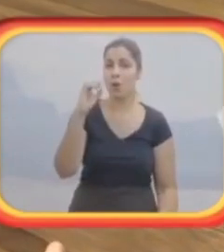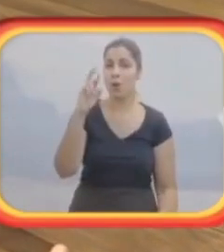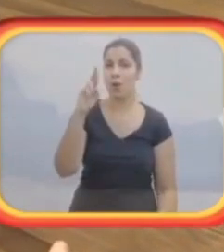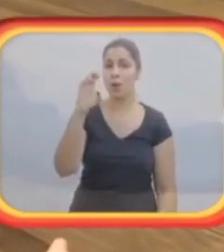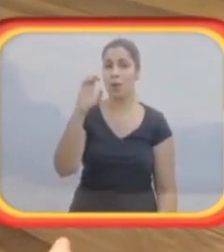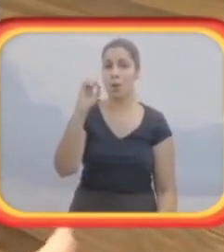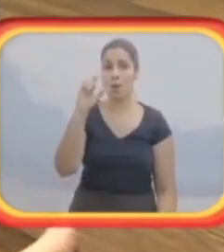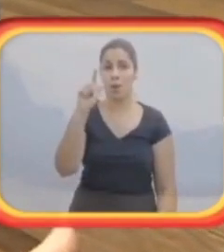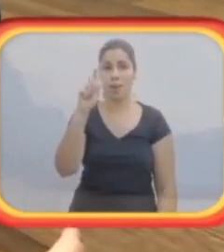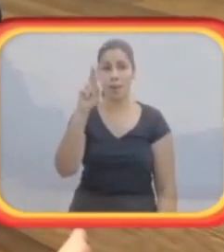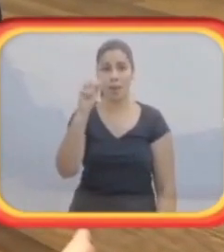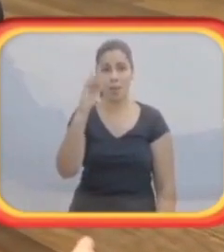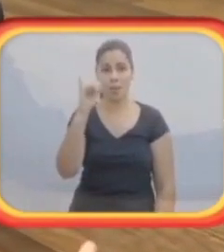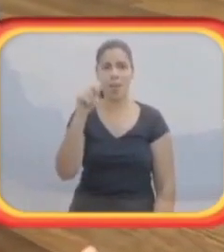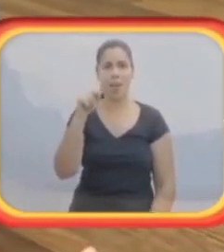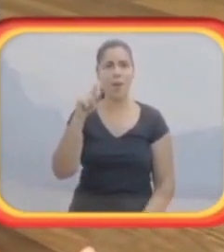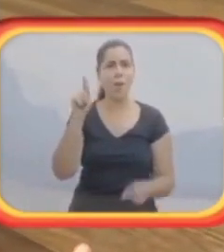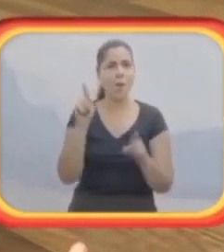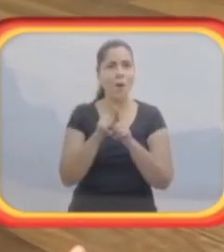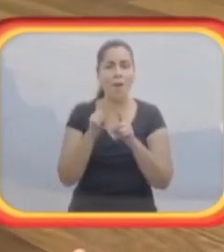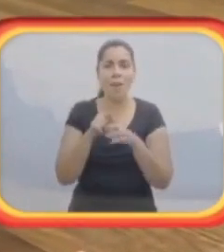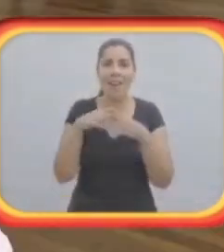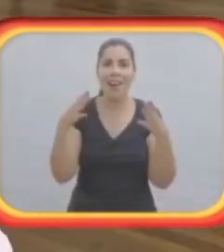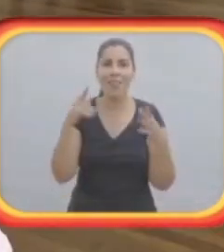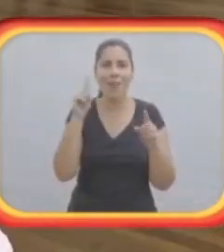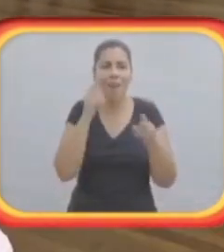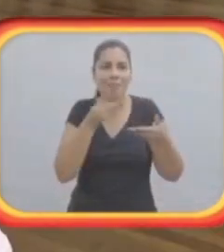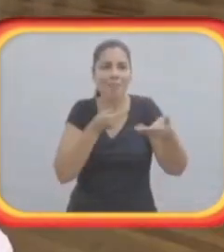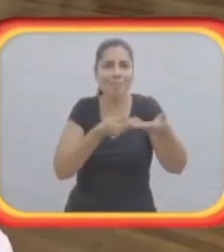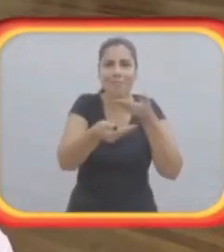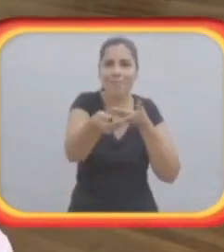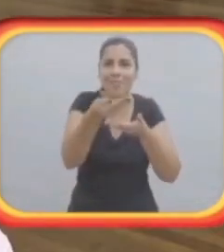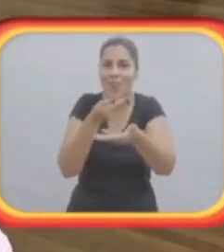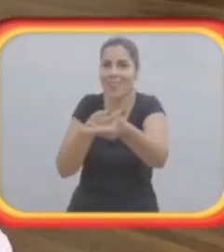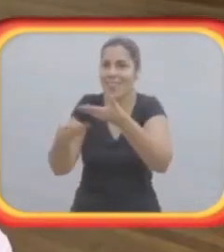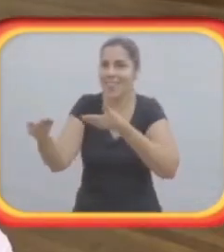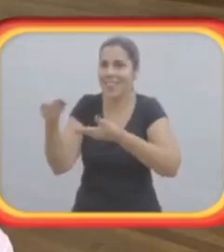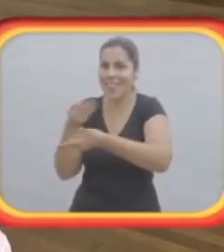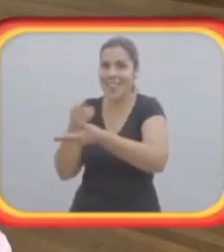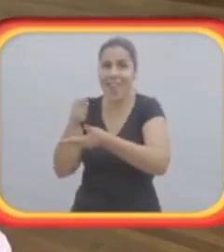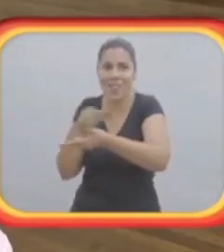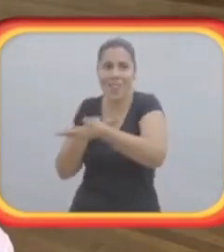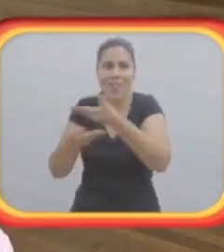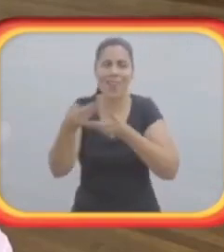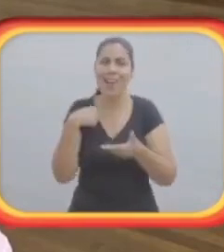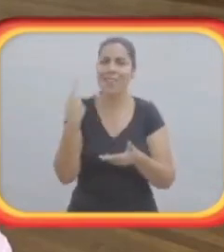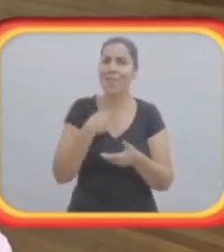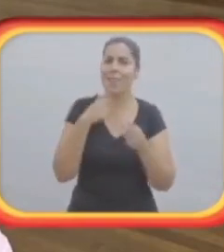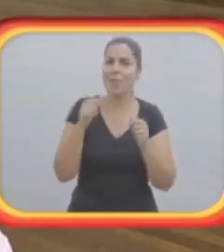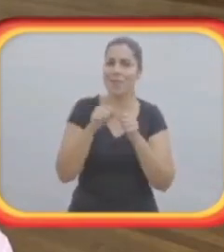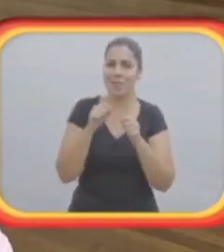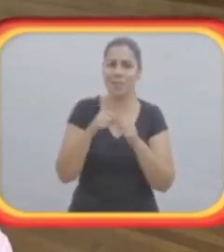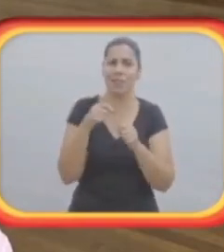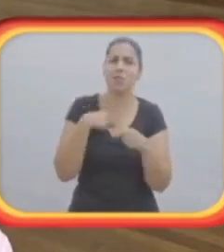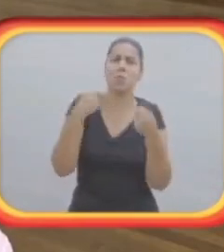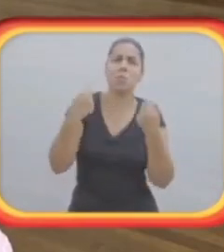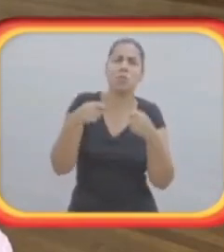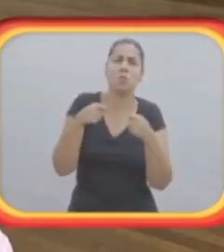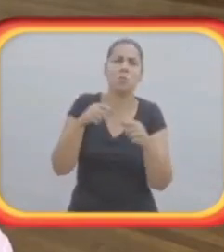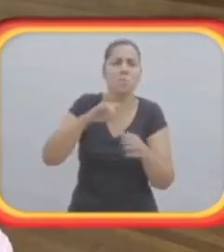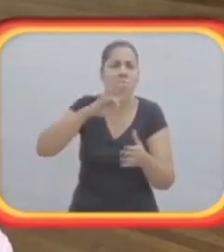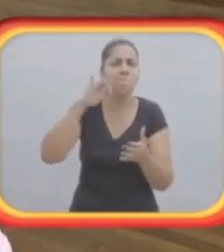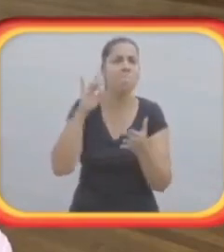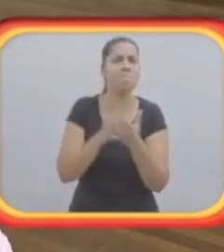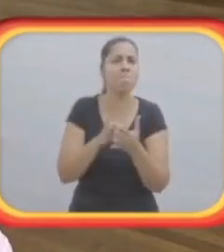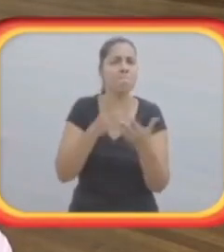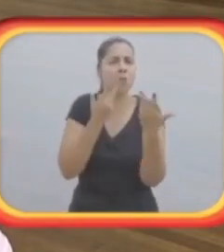corpos, decupa aquilo que interessa mais a ela enquanto material, e aí remonta essas qualidades,